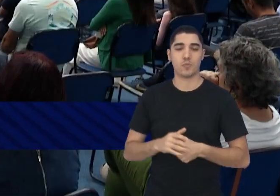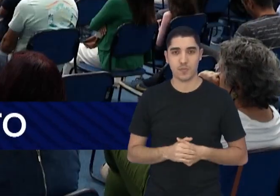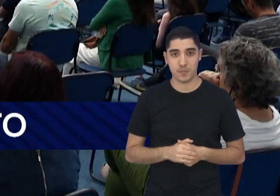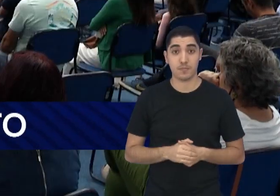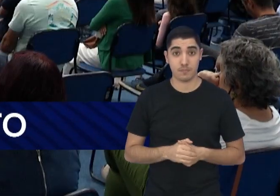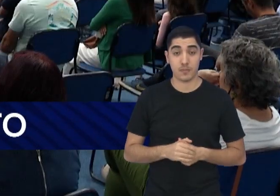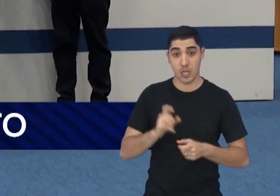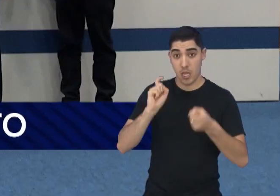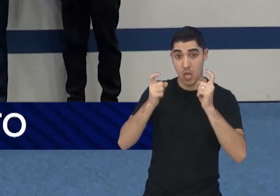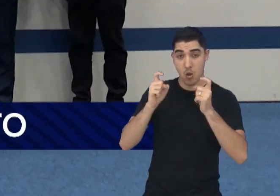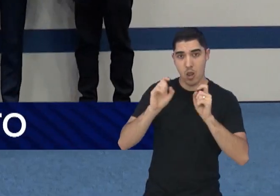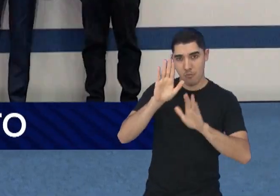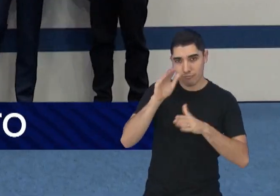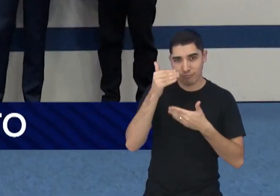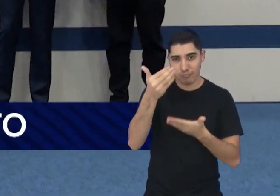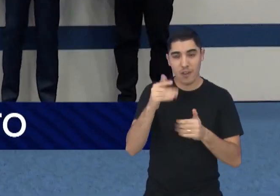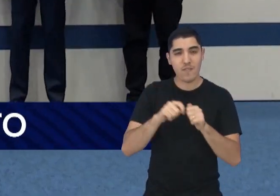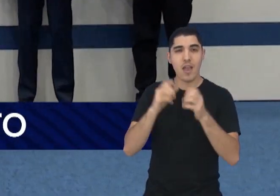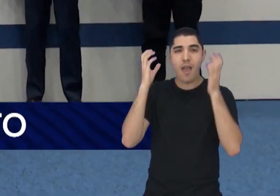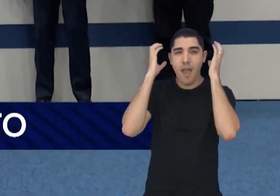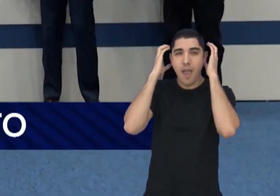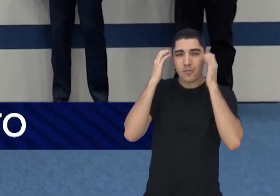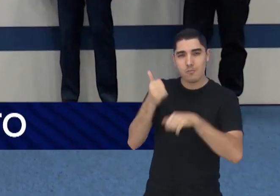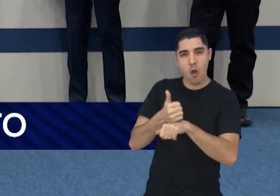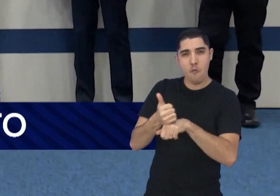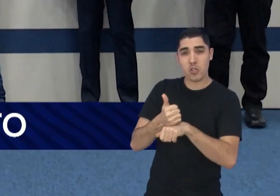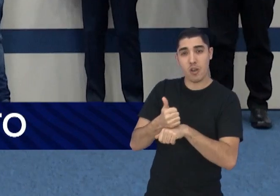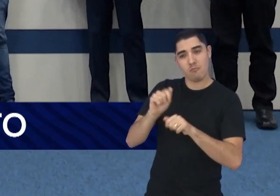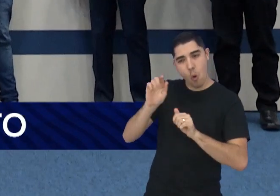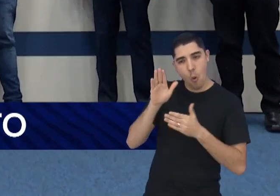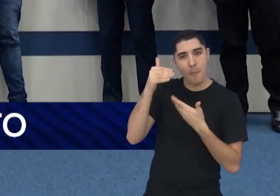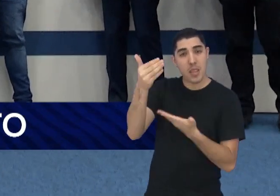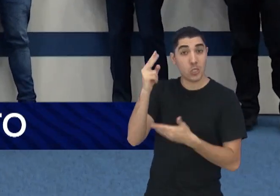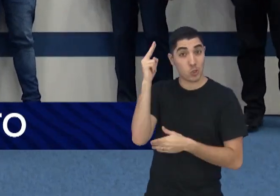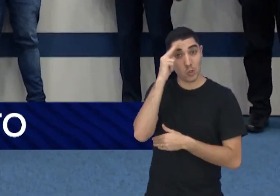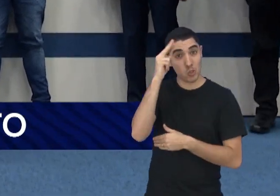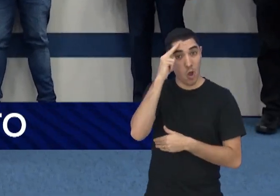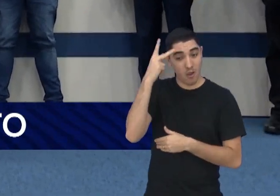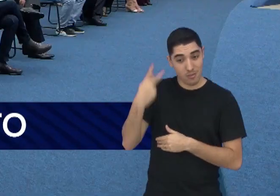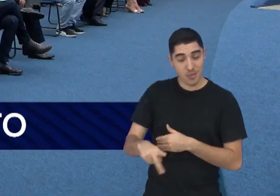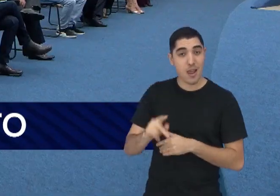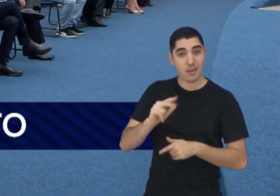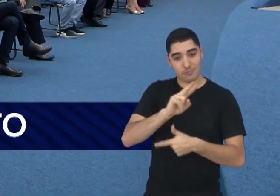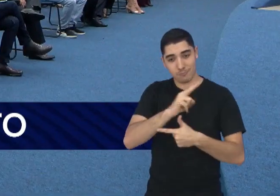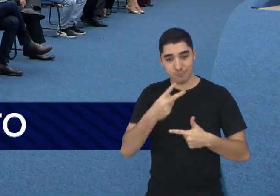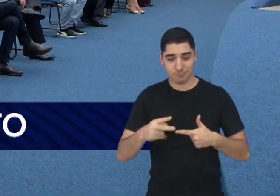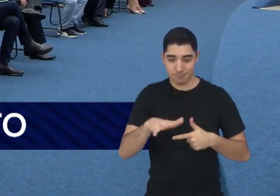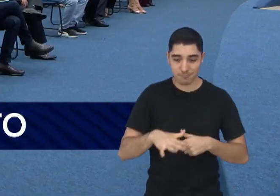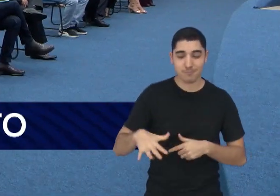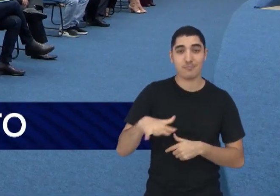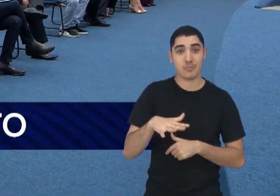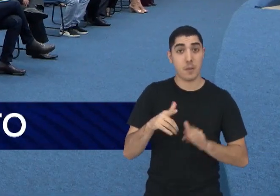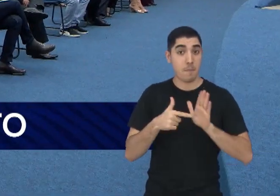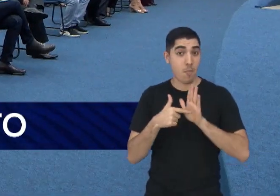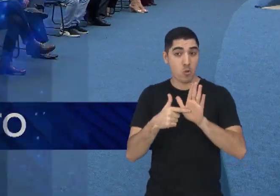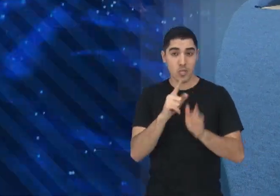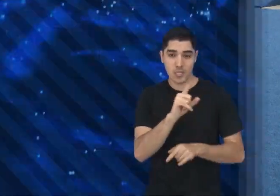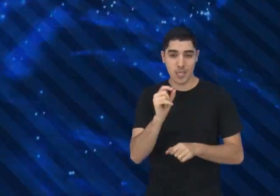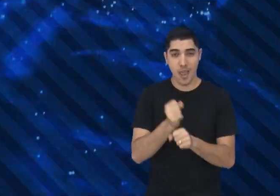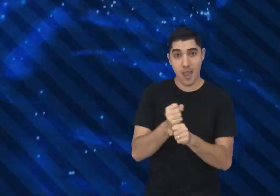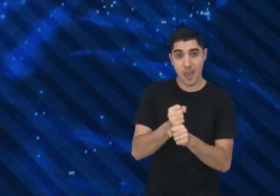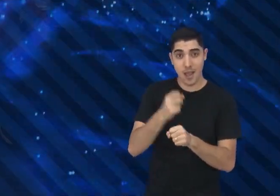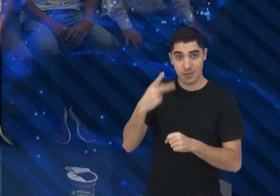Sessão solene homenageia radialistas de São José, que fizeram história nas rádios da região. Evento marca os 100 anos do